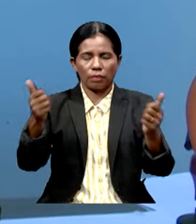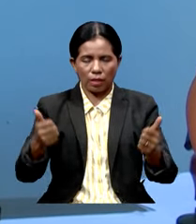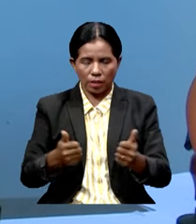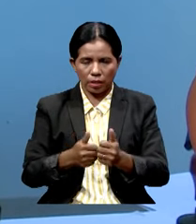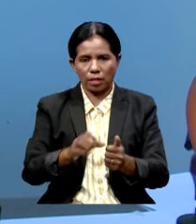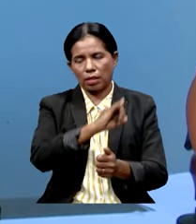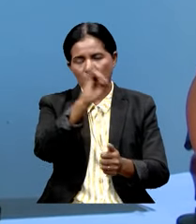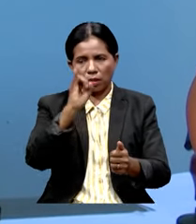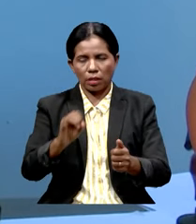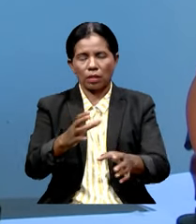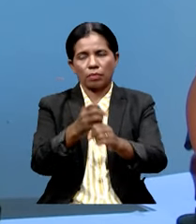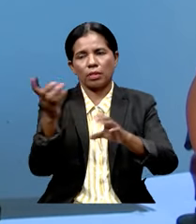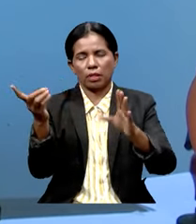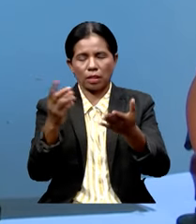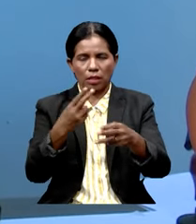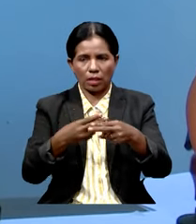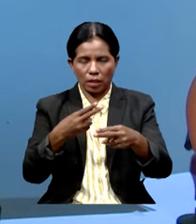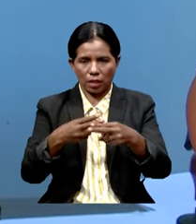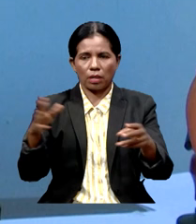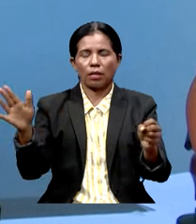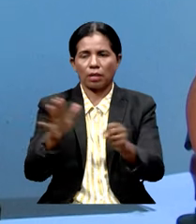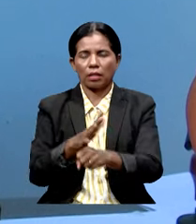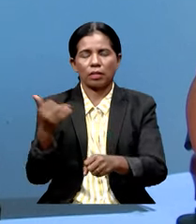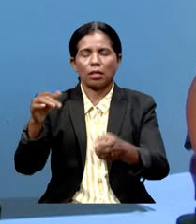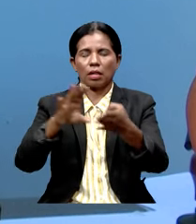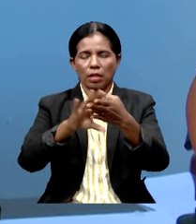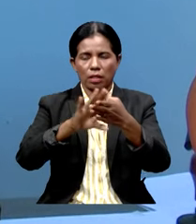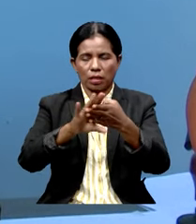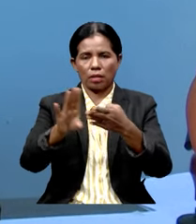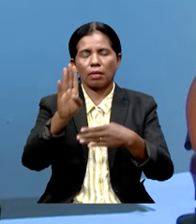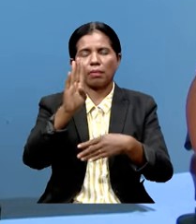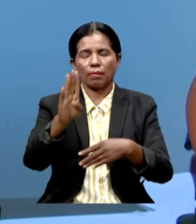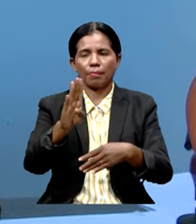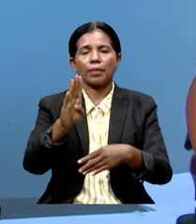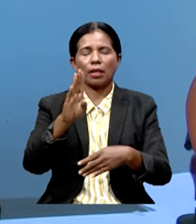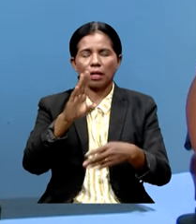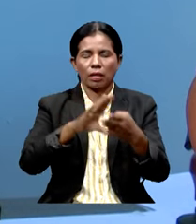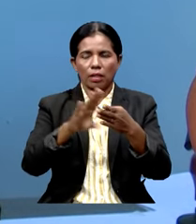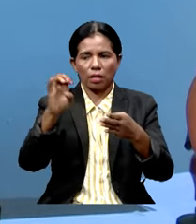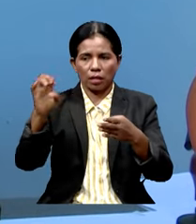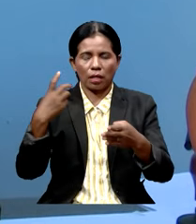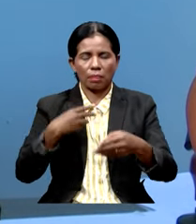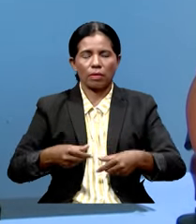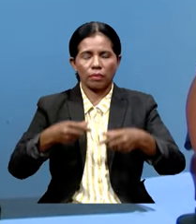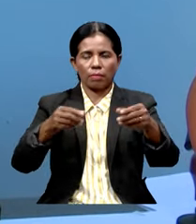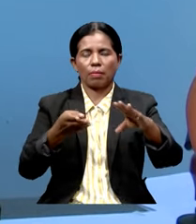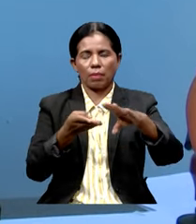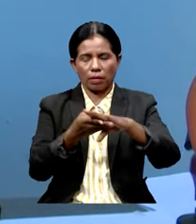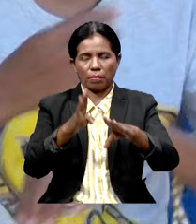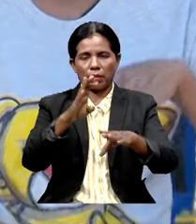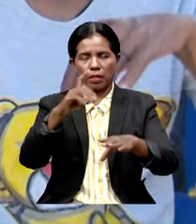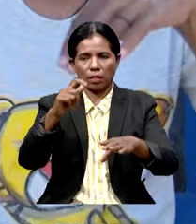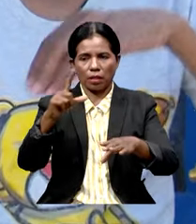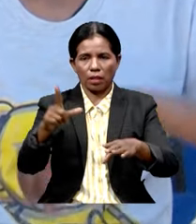identifica, recolhe ser na nara completo, não ser na cartão eleitoral, a minha relata vai ao Banco BNCTL, depois